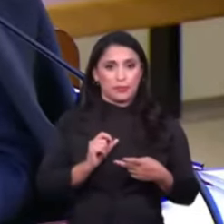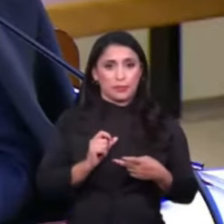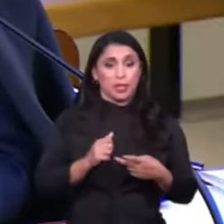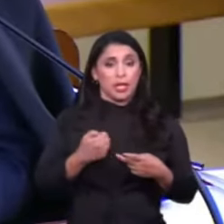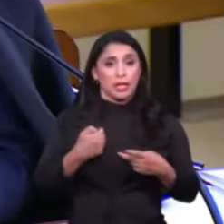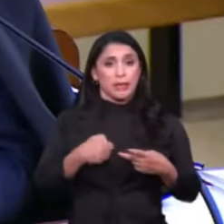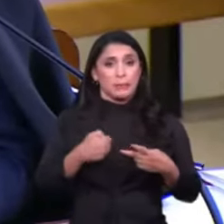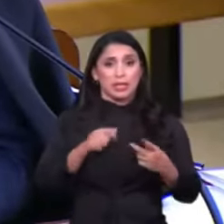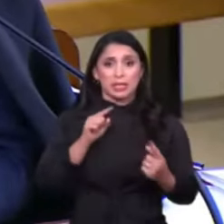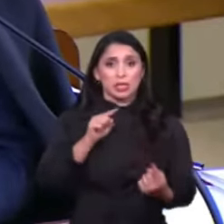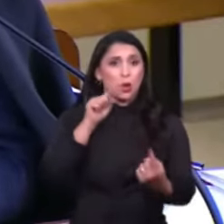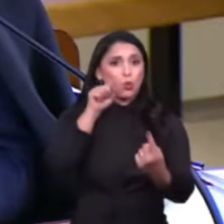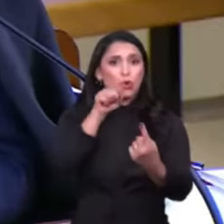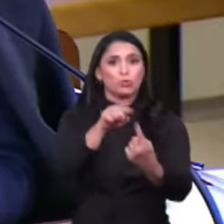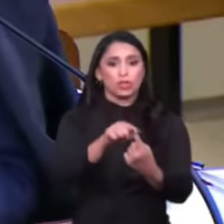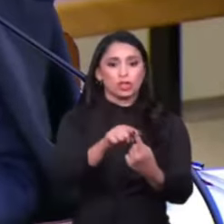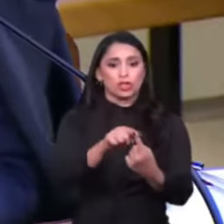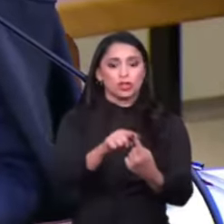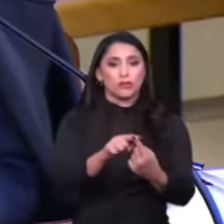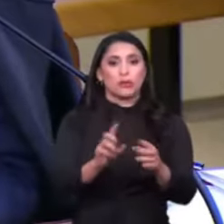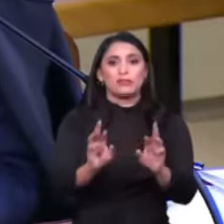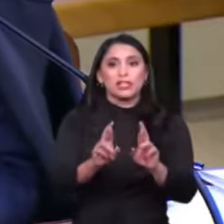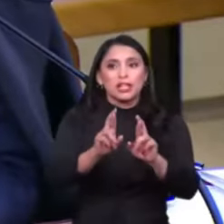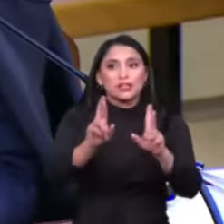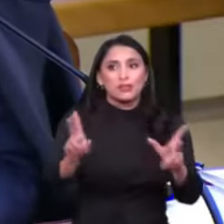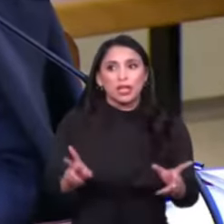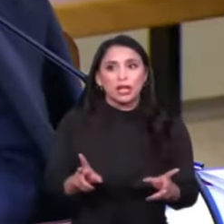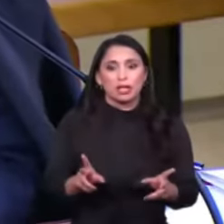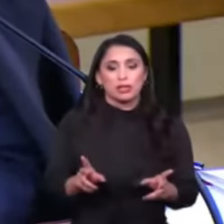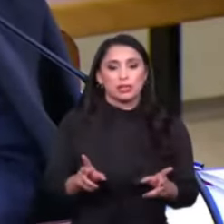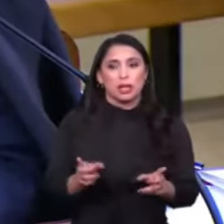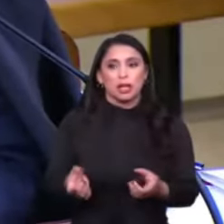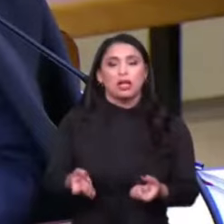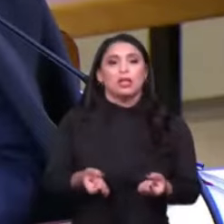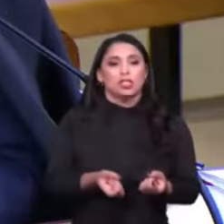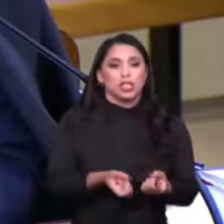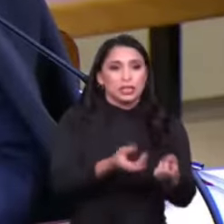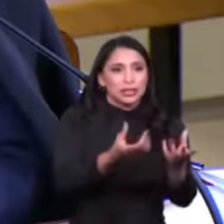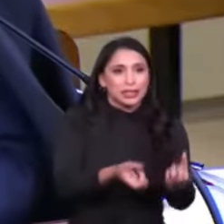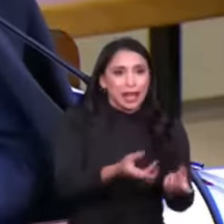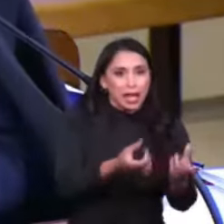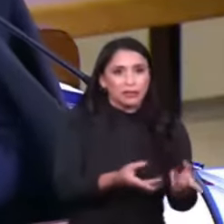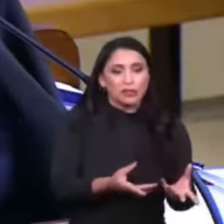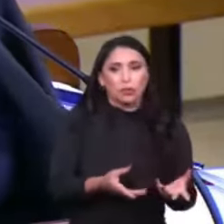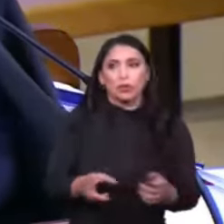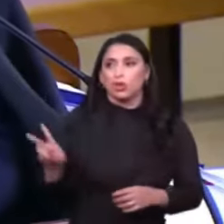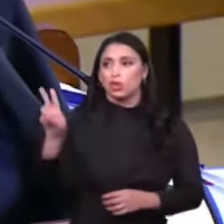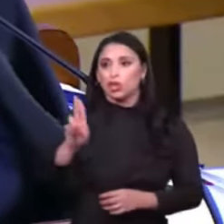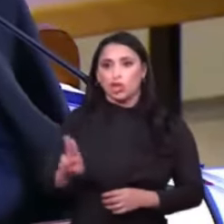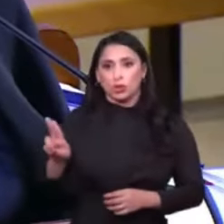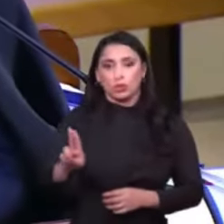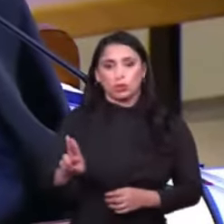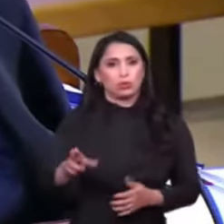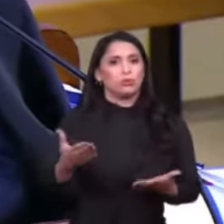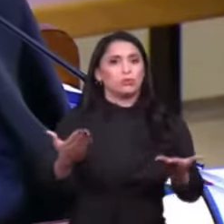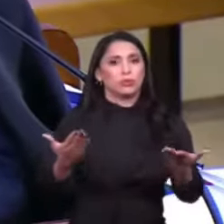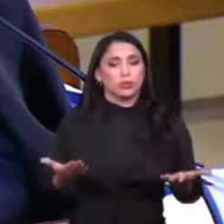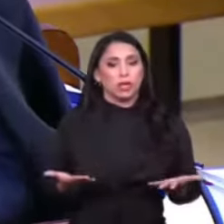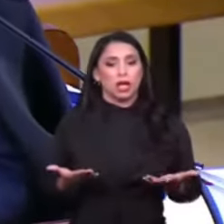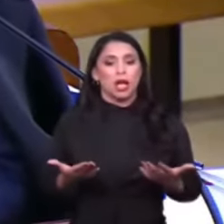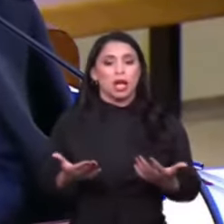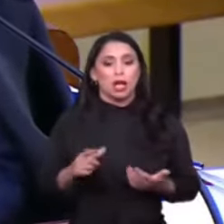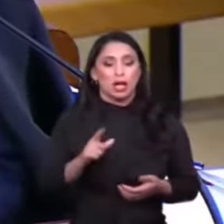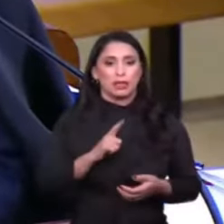critério objetivo para distinguir tráfico de uso. E aí há várias possibilidades de